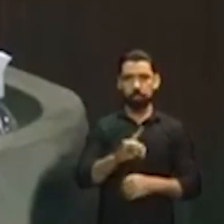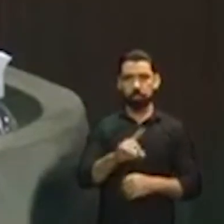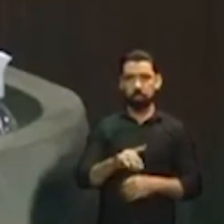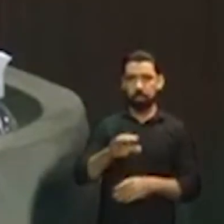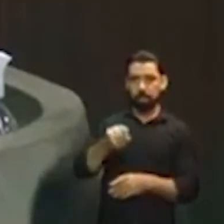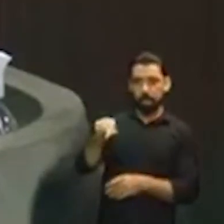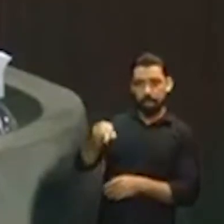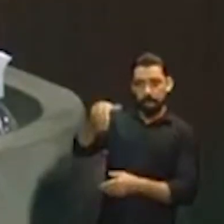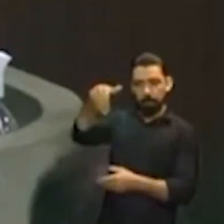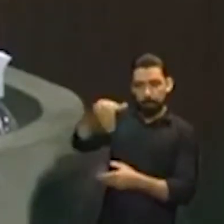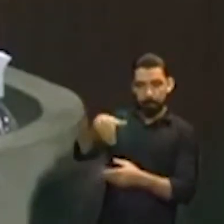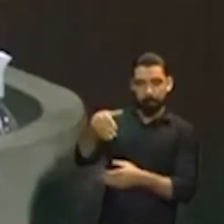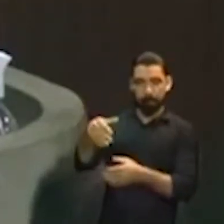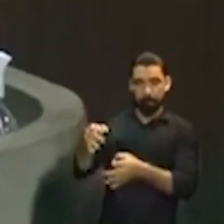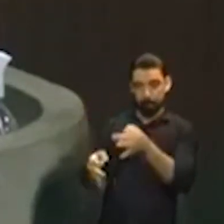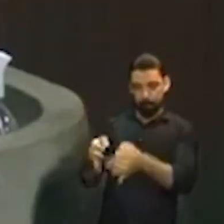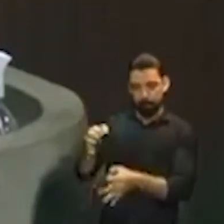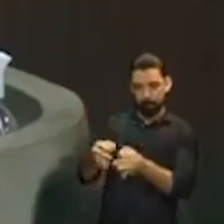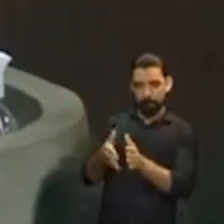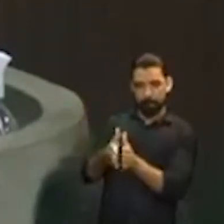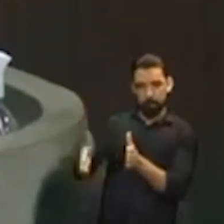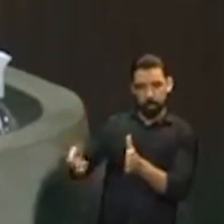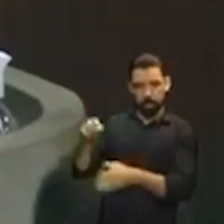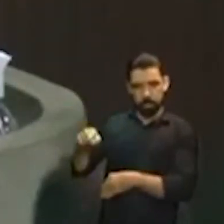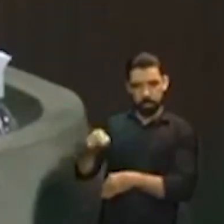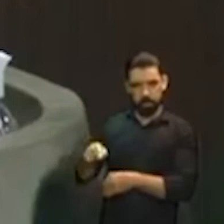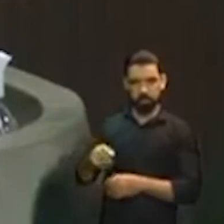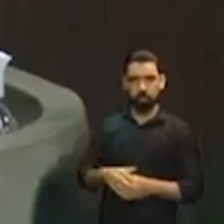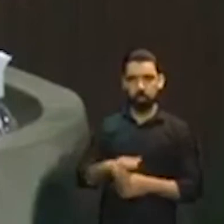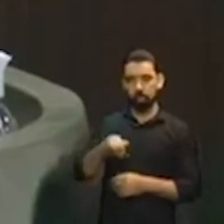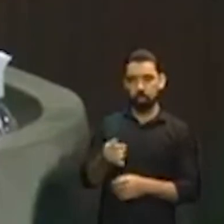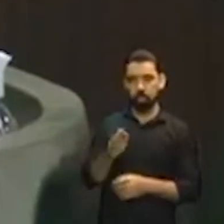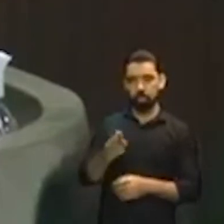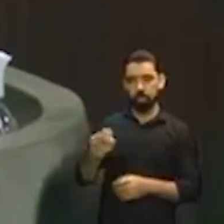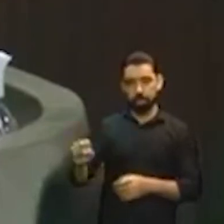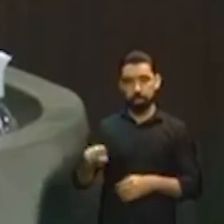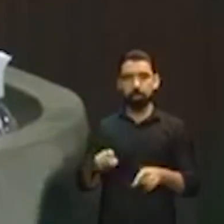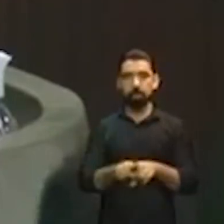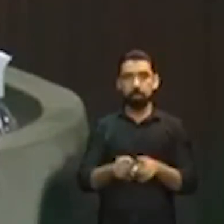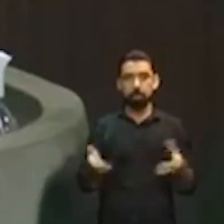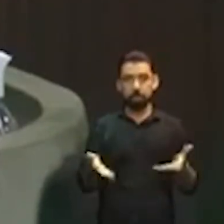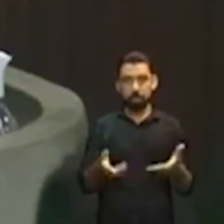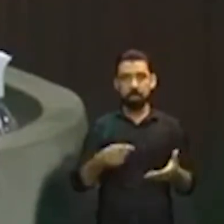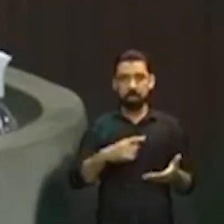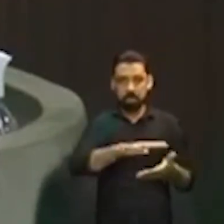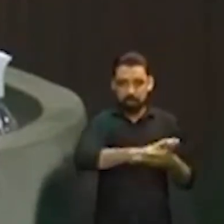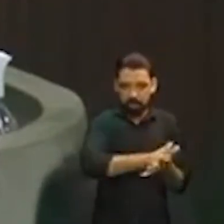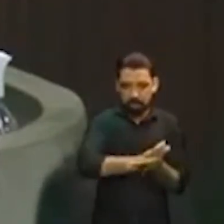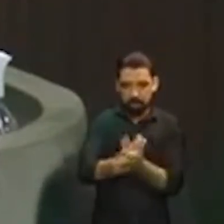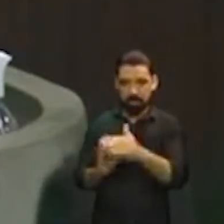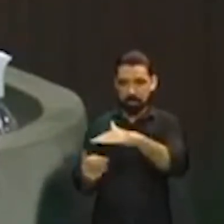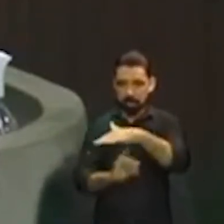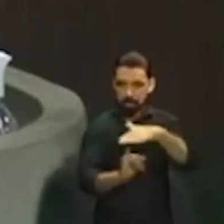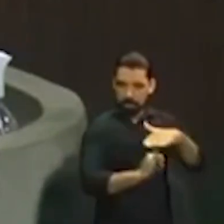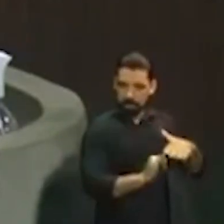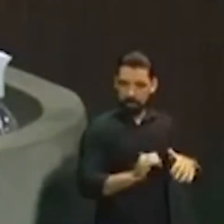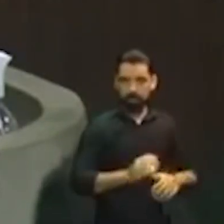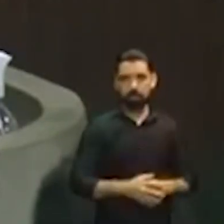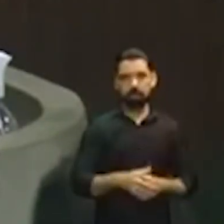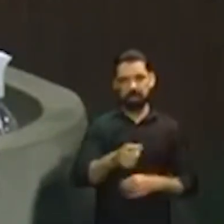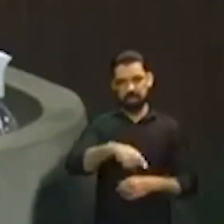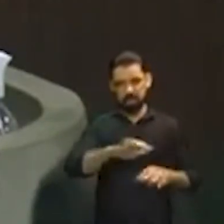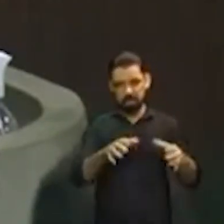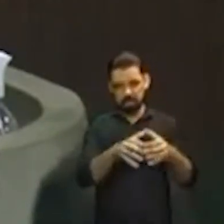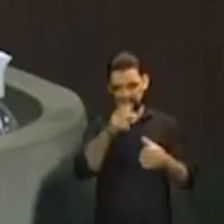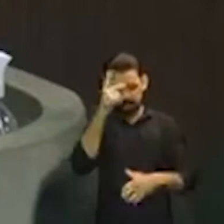da JBS, como agora do Castelão, que eles querem massacrar a instituição, essa laia de corruptos,